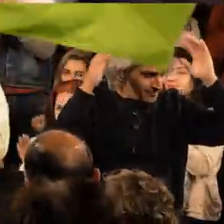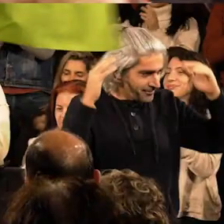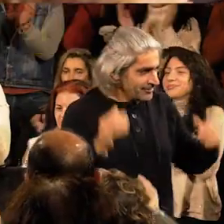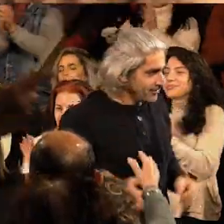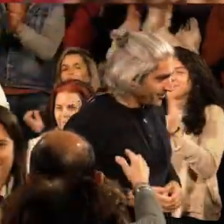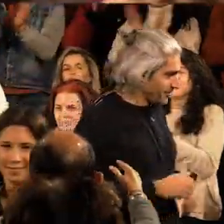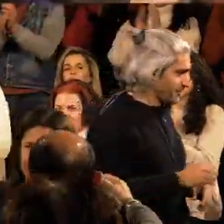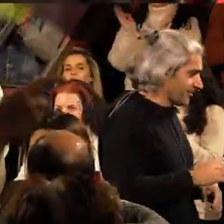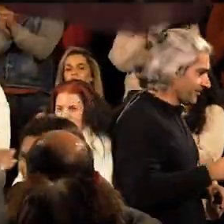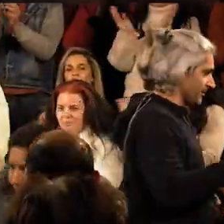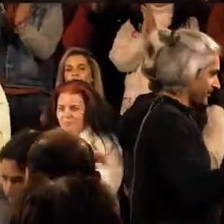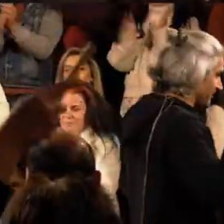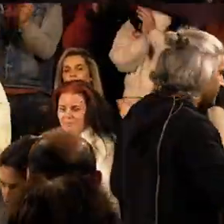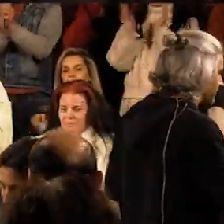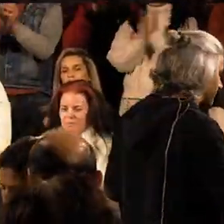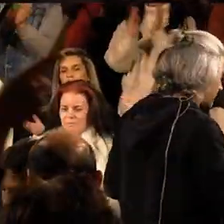esquerda